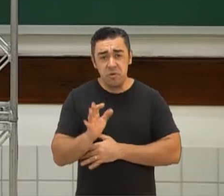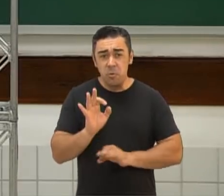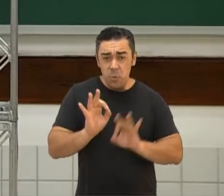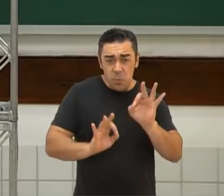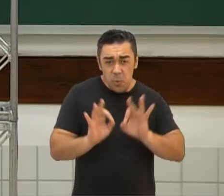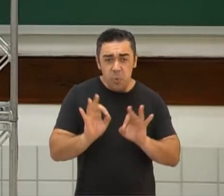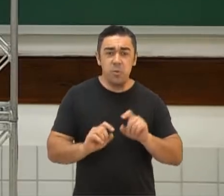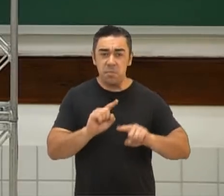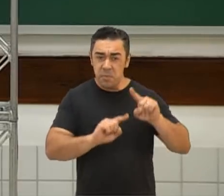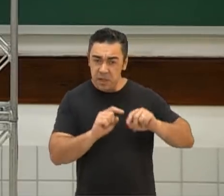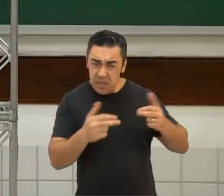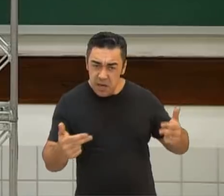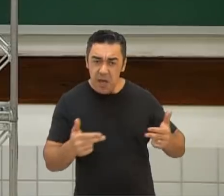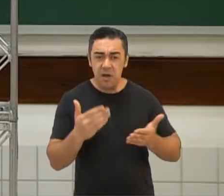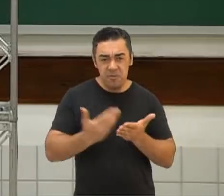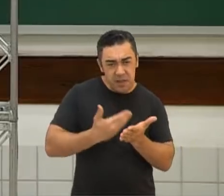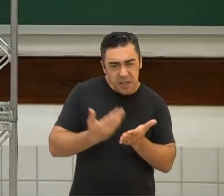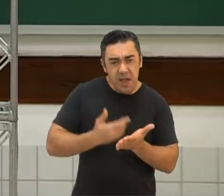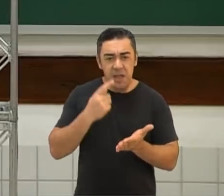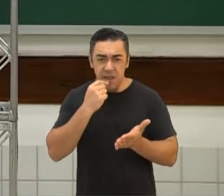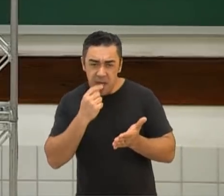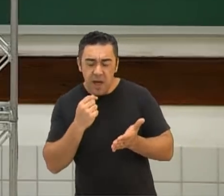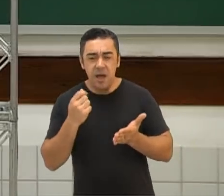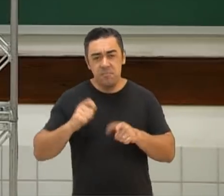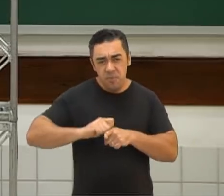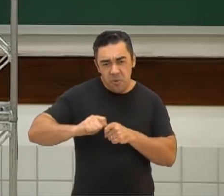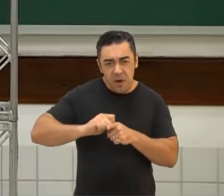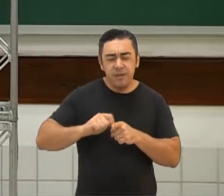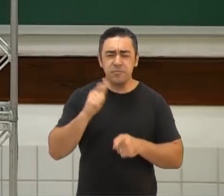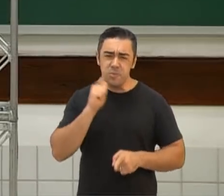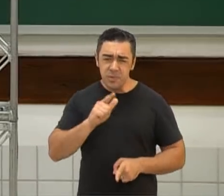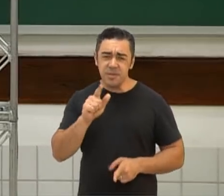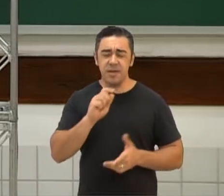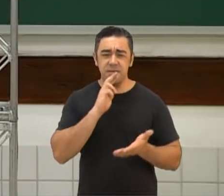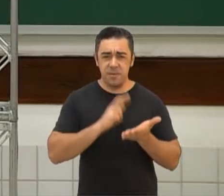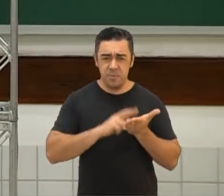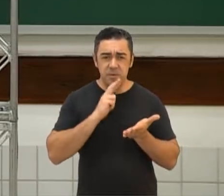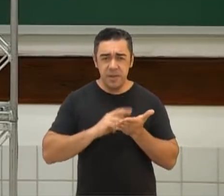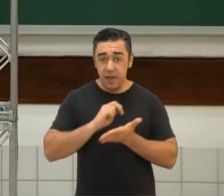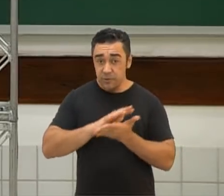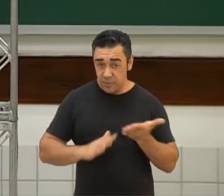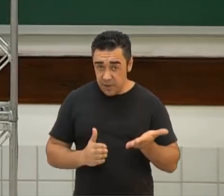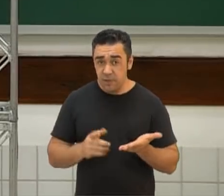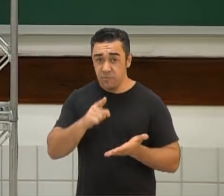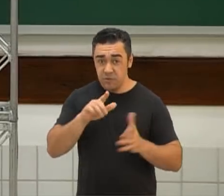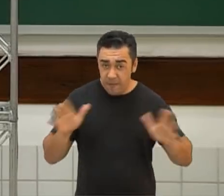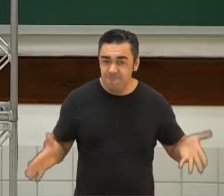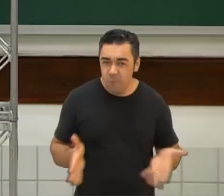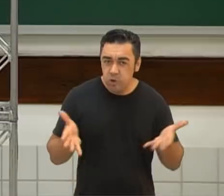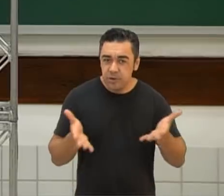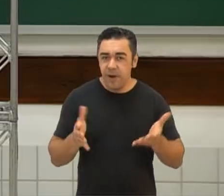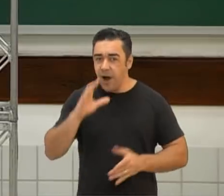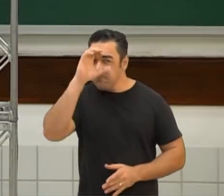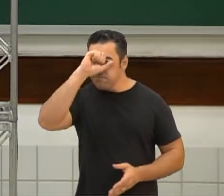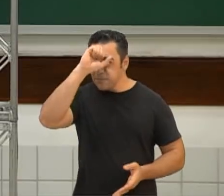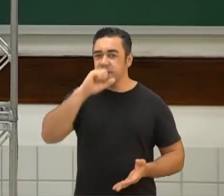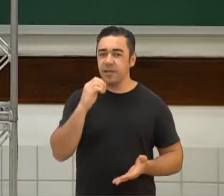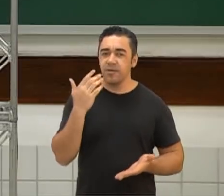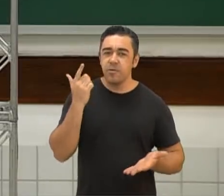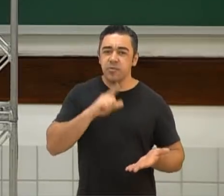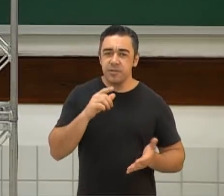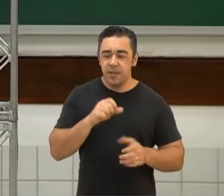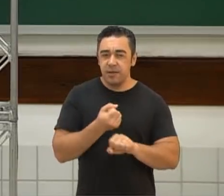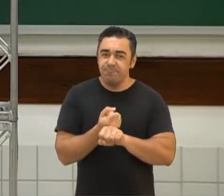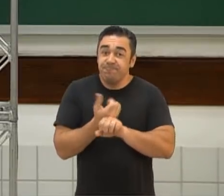com os materiais de vocês, caderno, lápis, borracha, para fazer os exercícios, né? Motivados para o aprendizado aí realizado